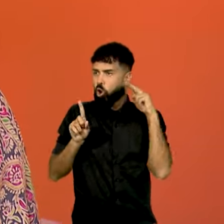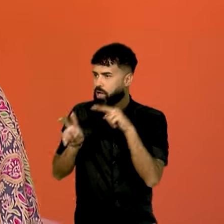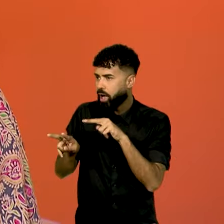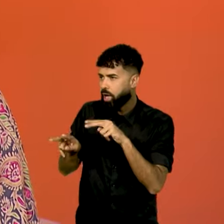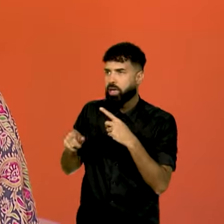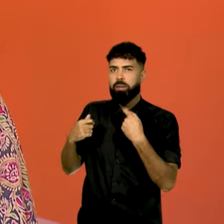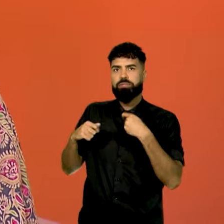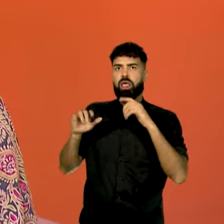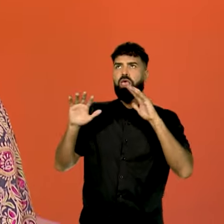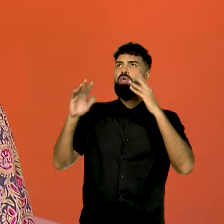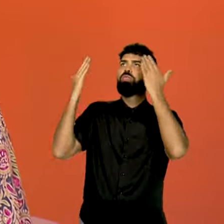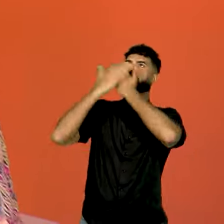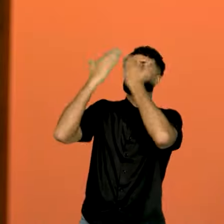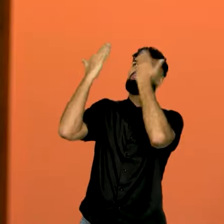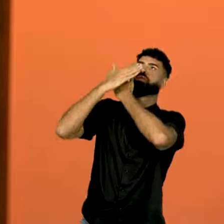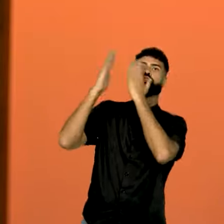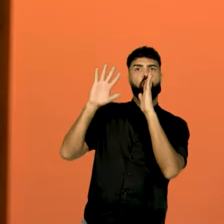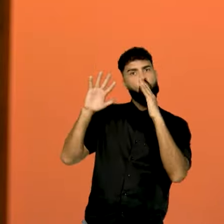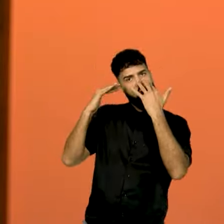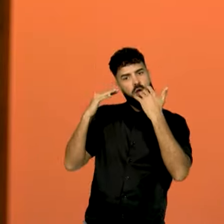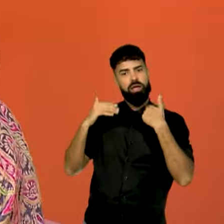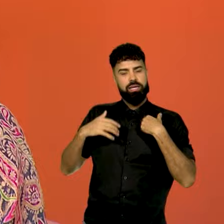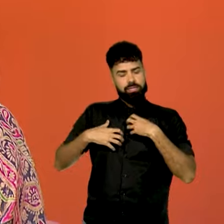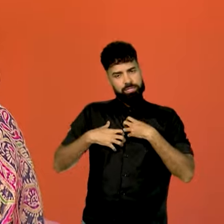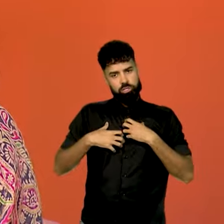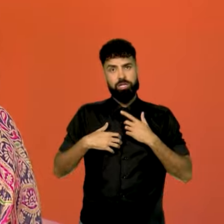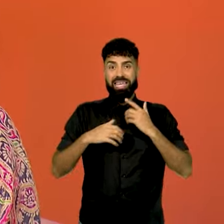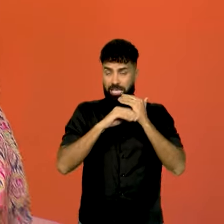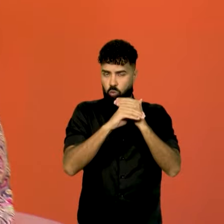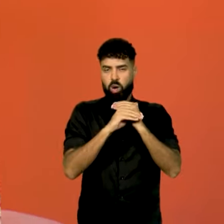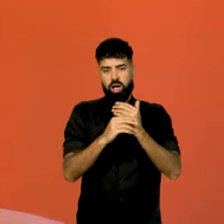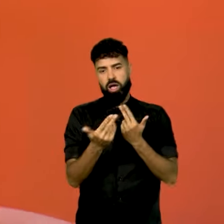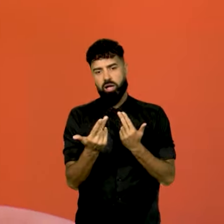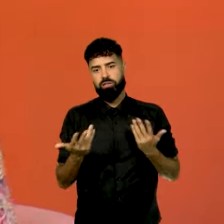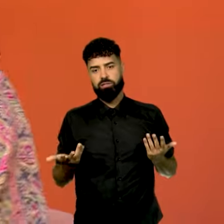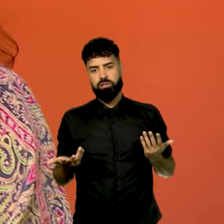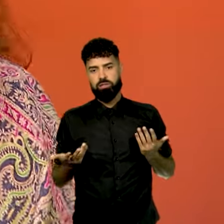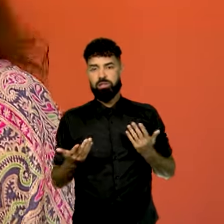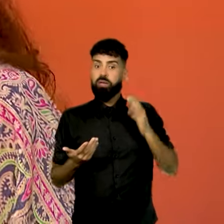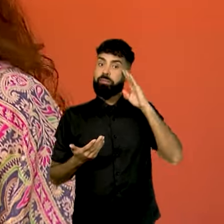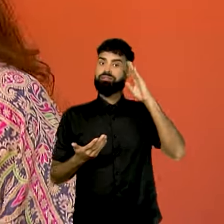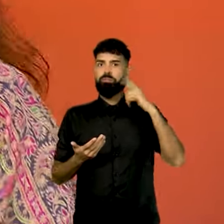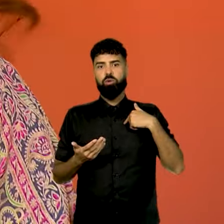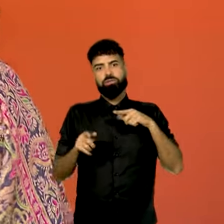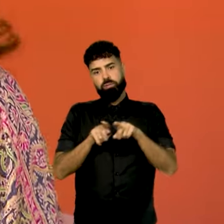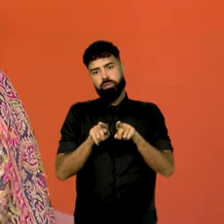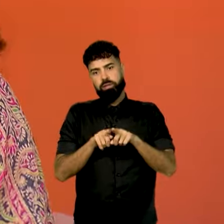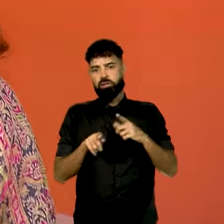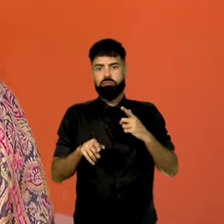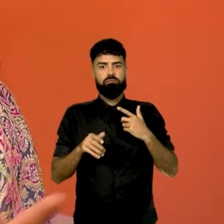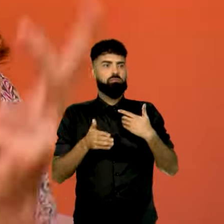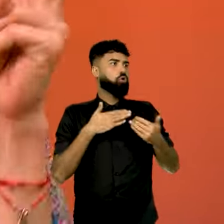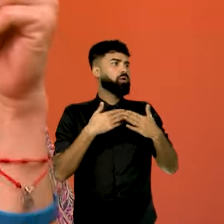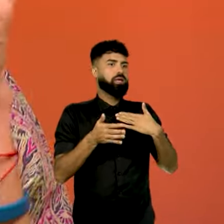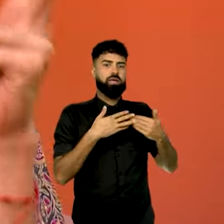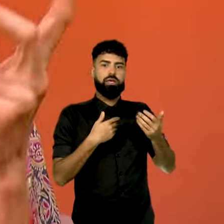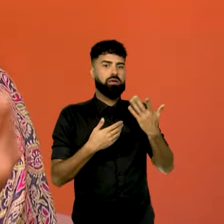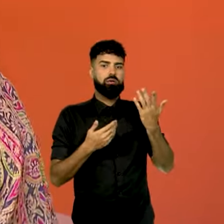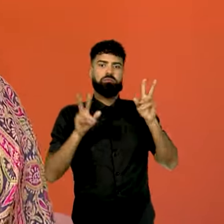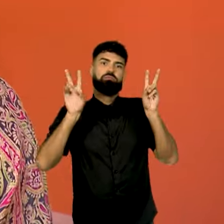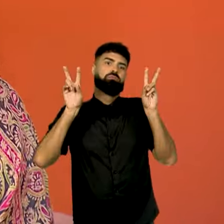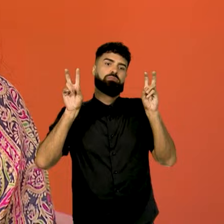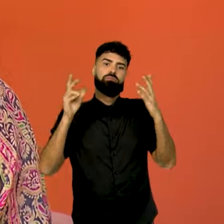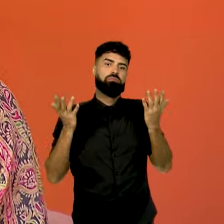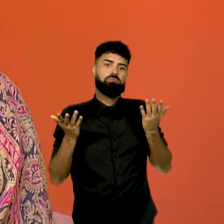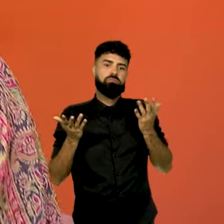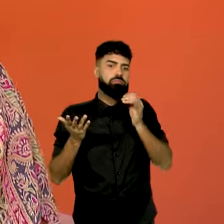de... Se sentir acolhidas. É, e iguais. É claro, lógico. Independente, então, né? Independente da sua, entre